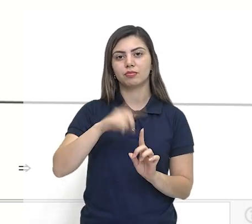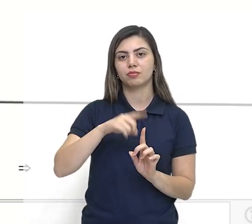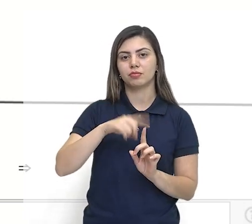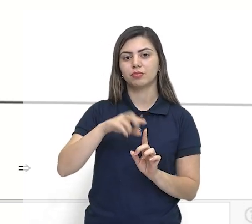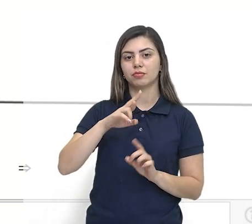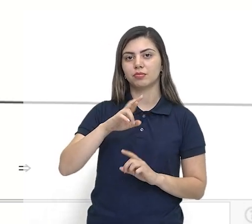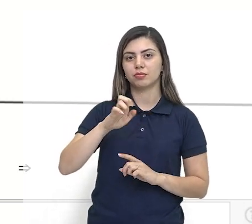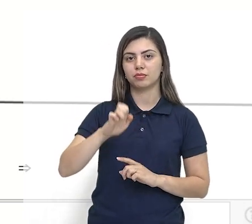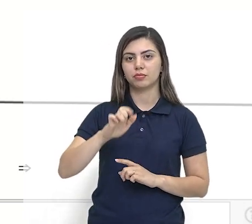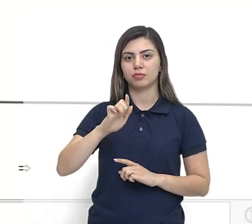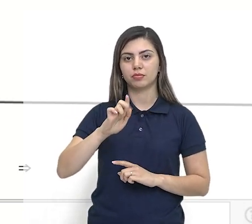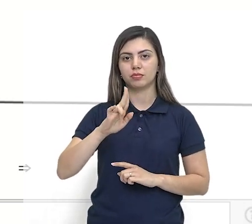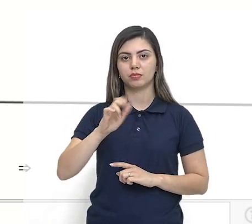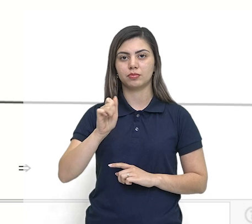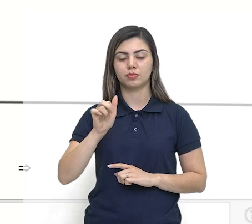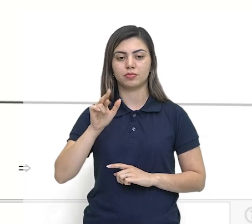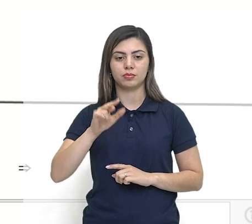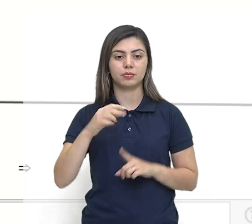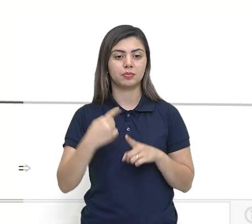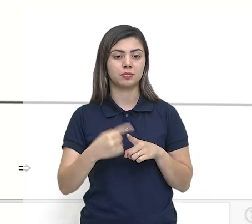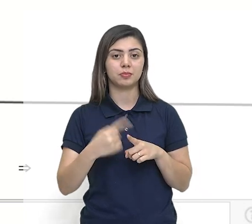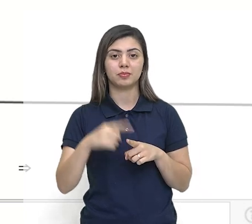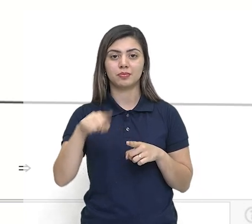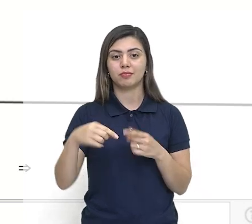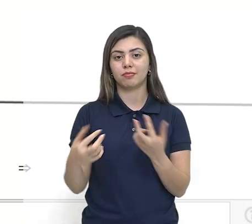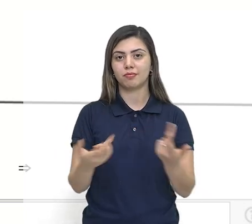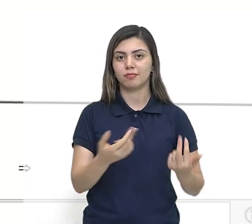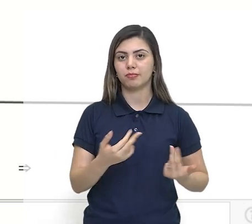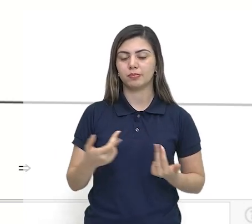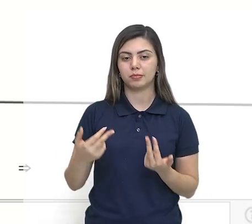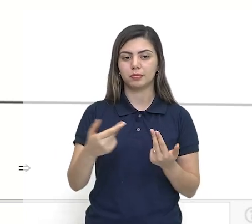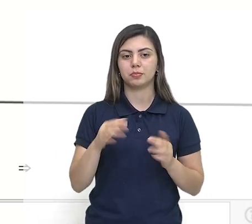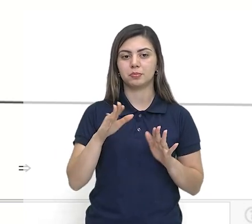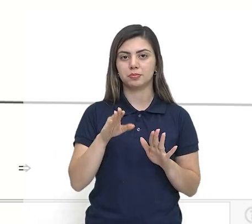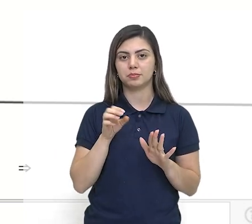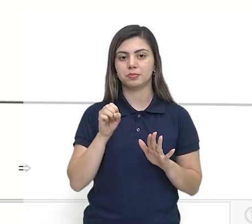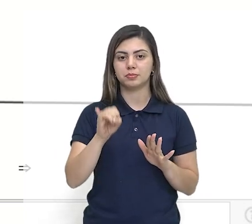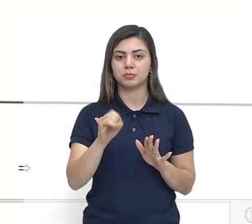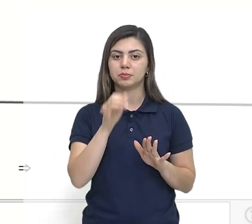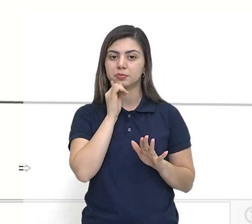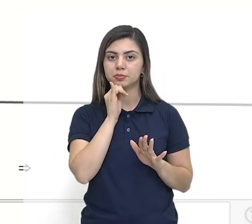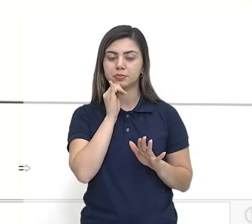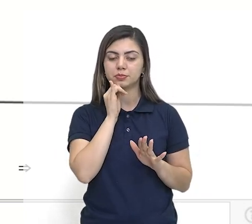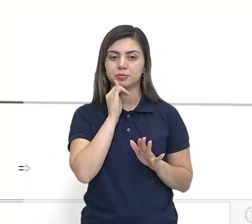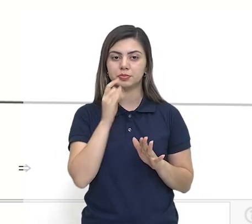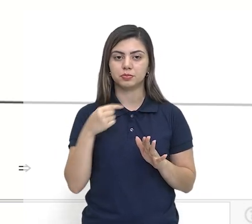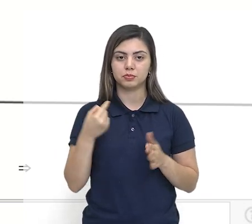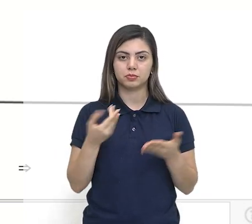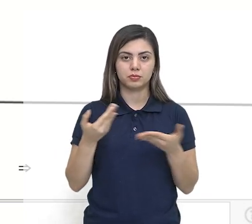regular. Se nós formos aferir aqui a medida, a distância, né,